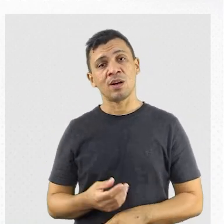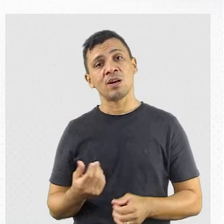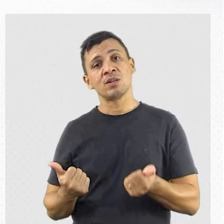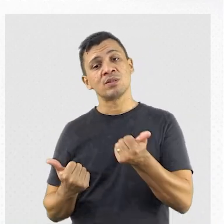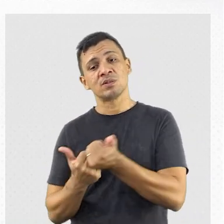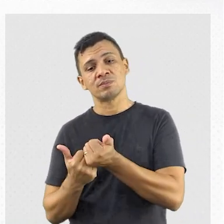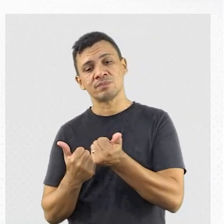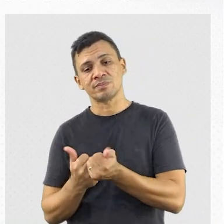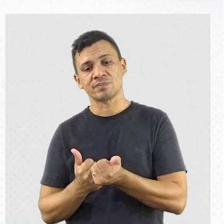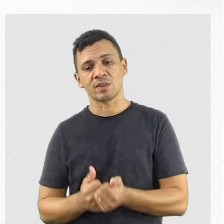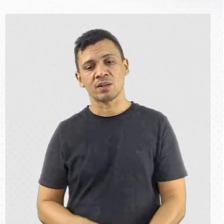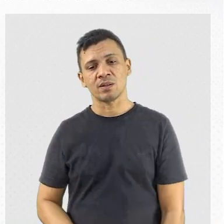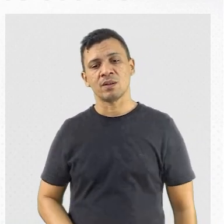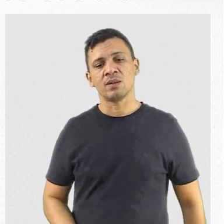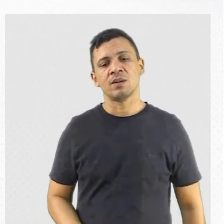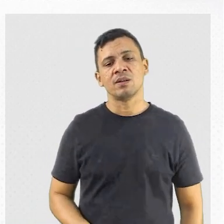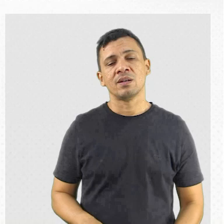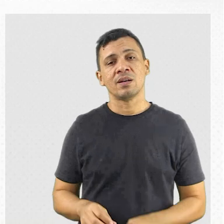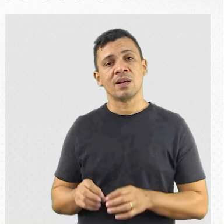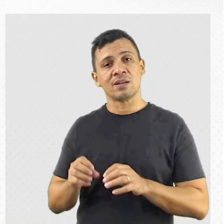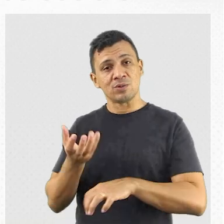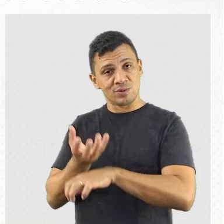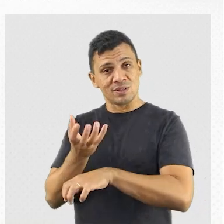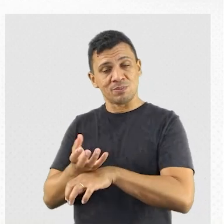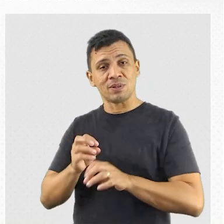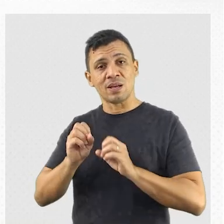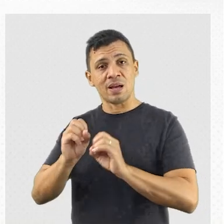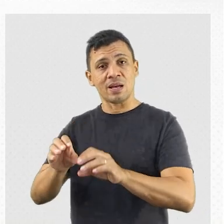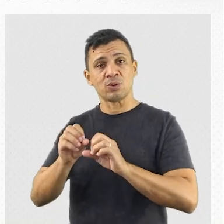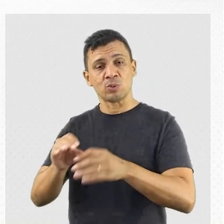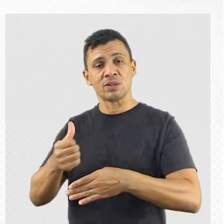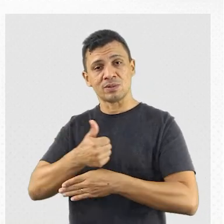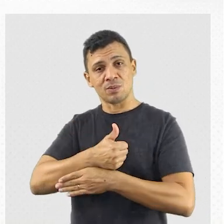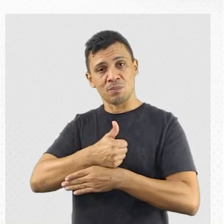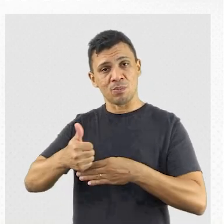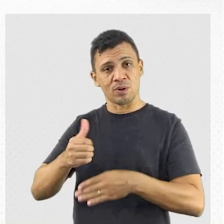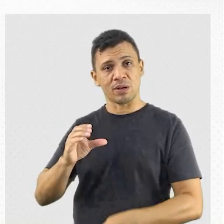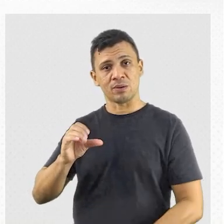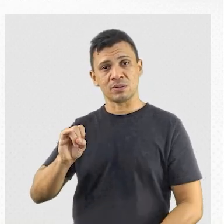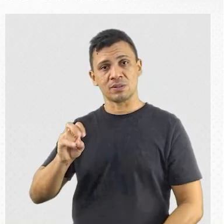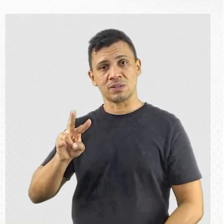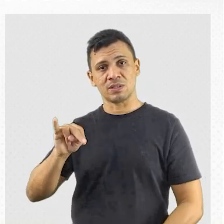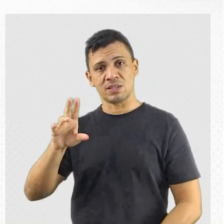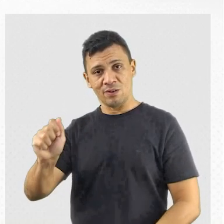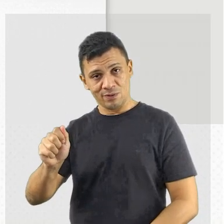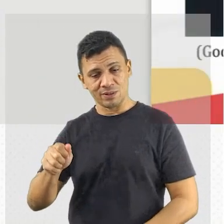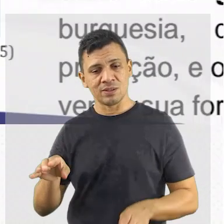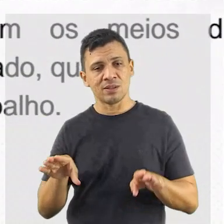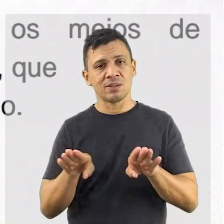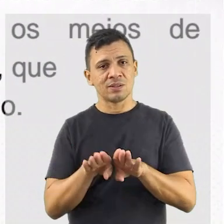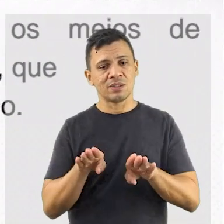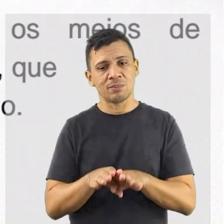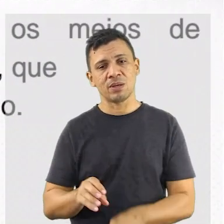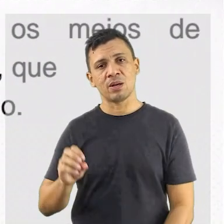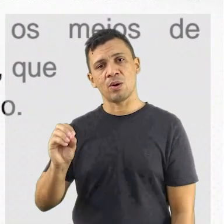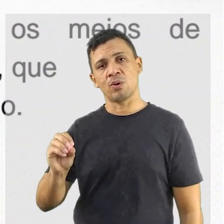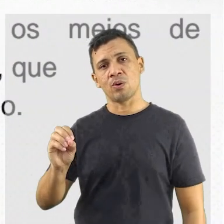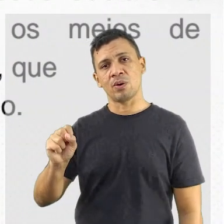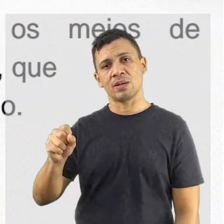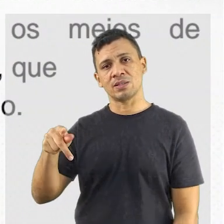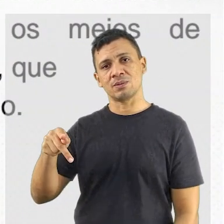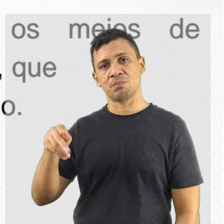sociedade capitalista está dividida em duas grandes classes sociais, a burguesia e o proletariado. Tá?